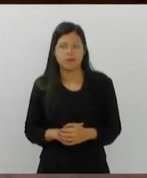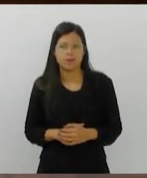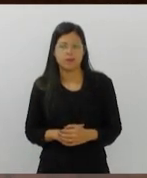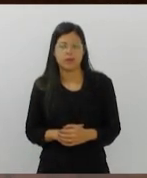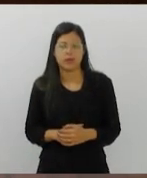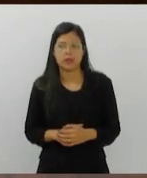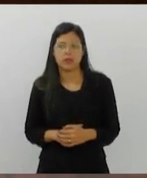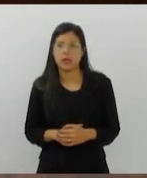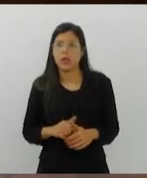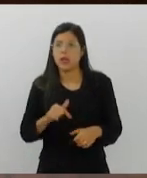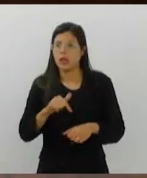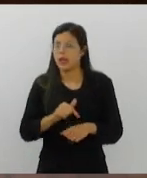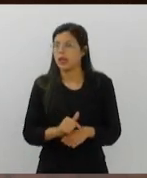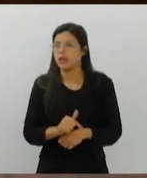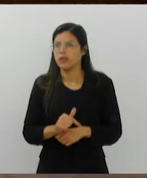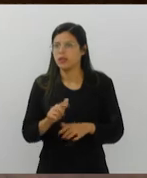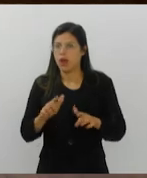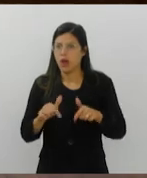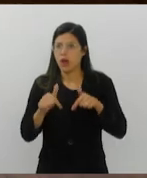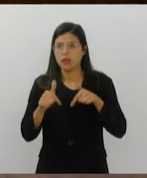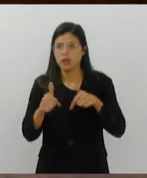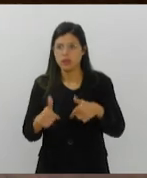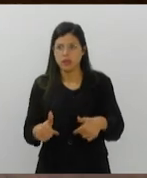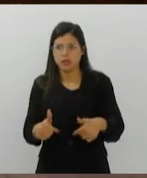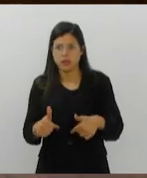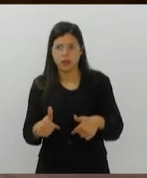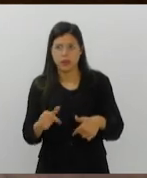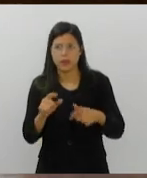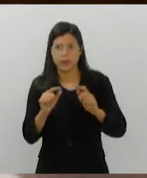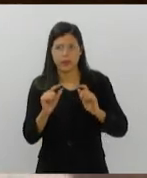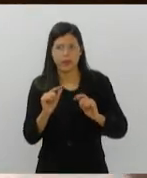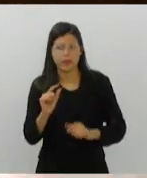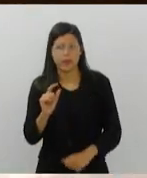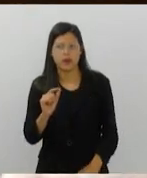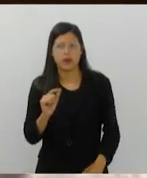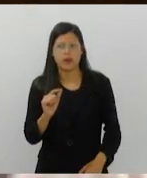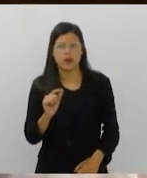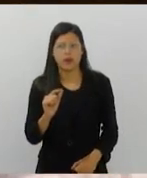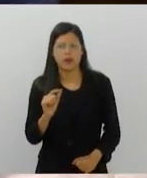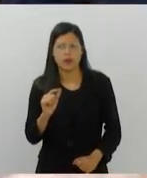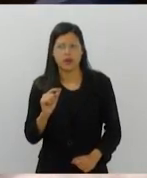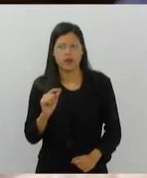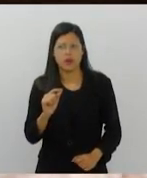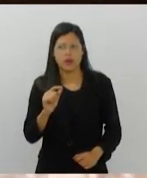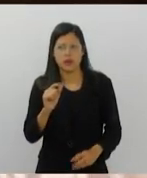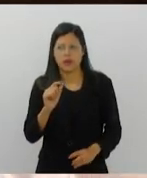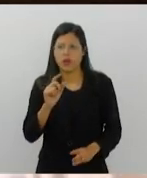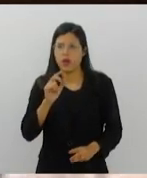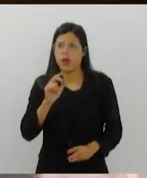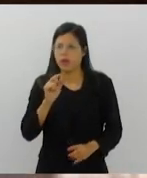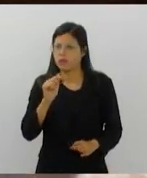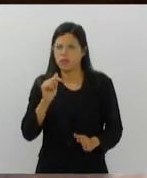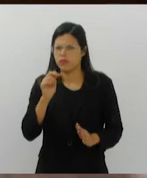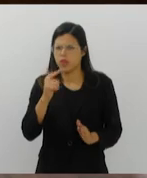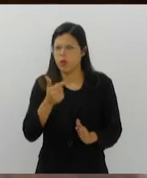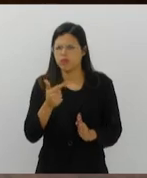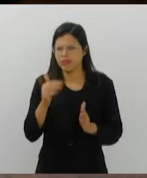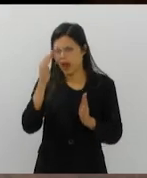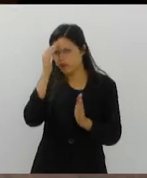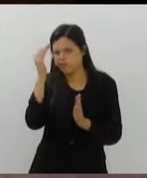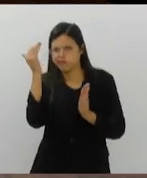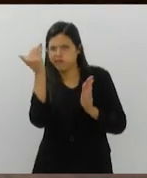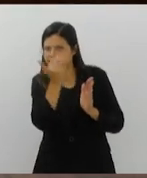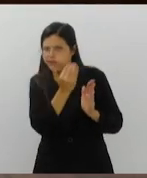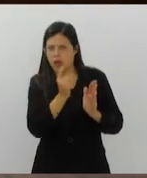medida não apresenta enquanto um descumprimento do regime de recuperação fiscal que o nosso Estado está